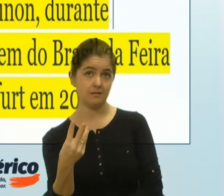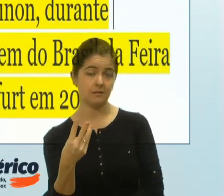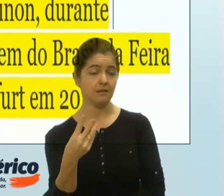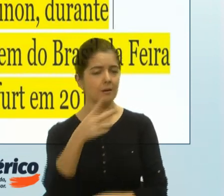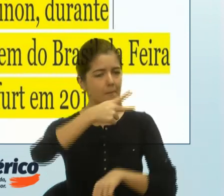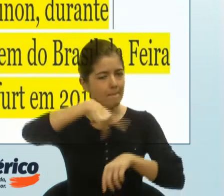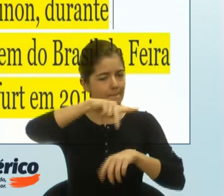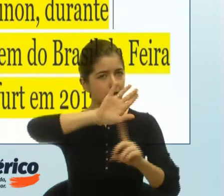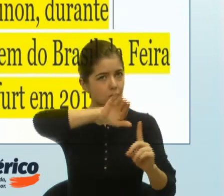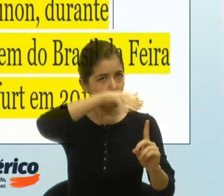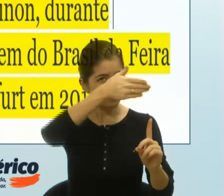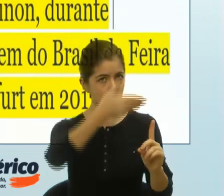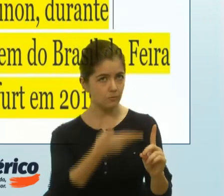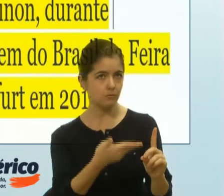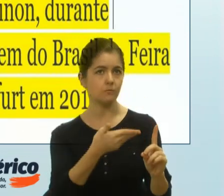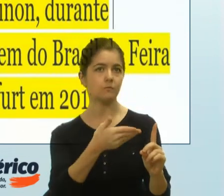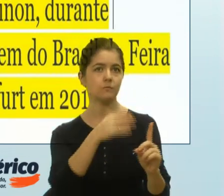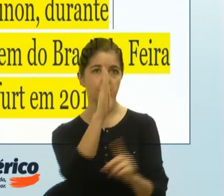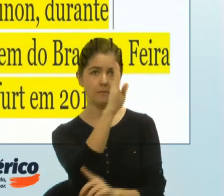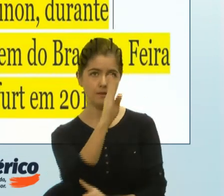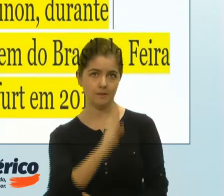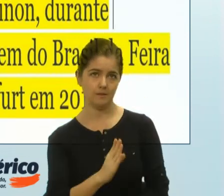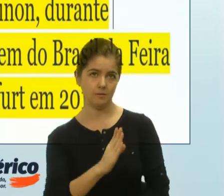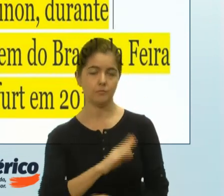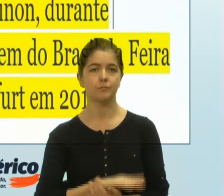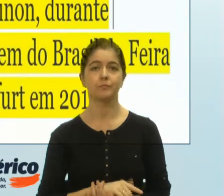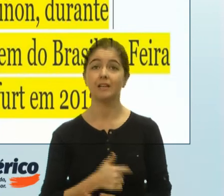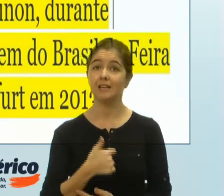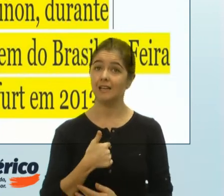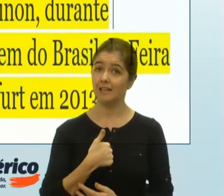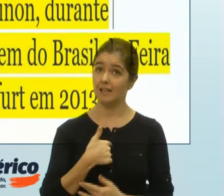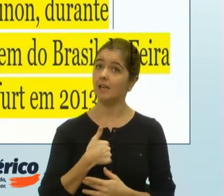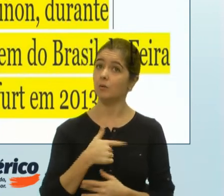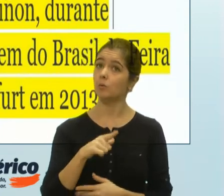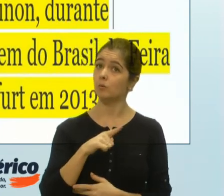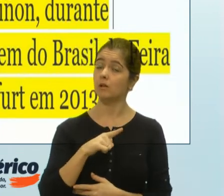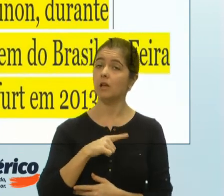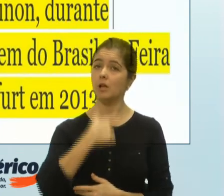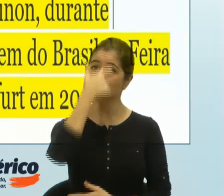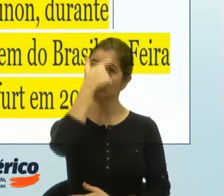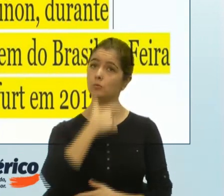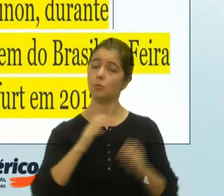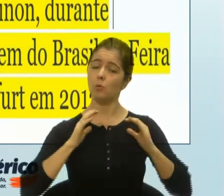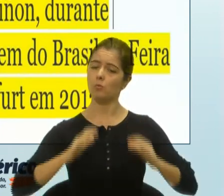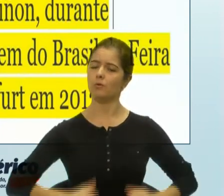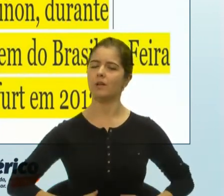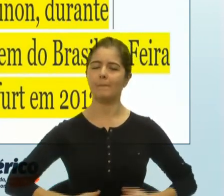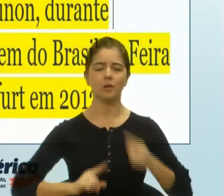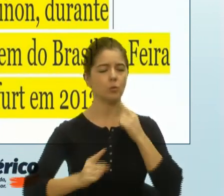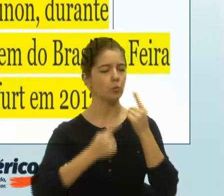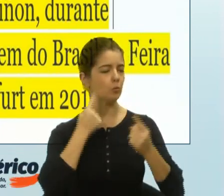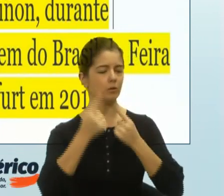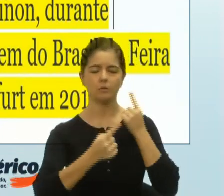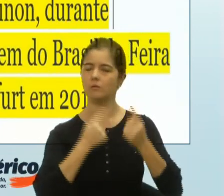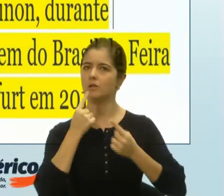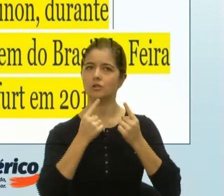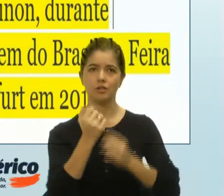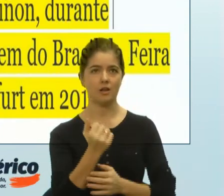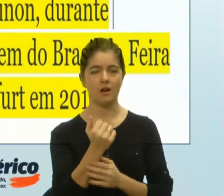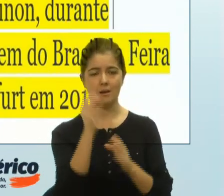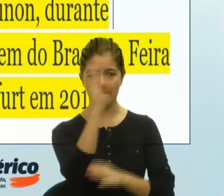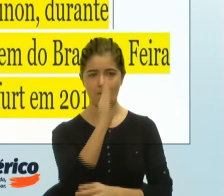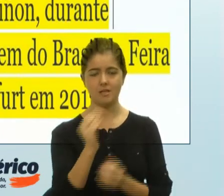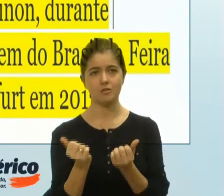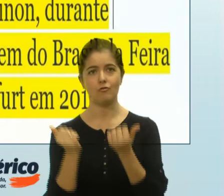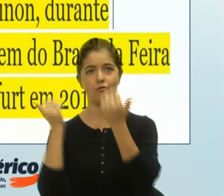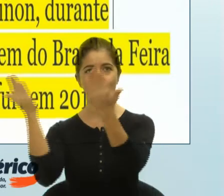o Brasil. E ela disse assim, eu adoto a postura de não criticar o Brasil fora do país. E o